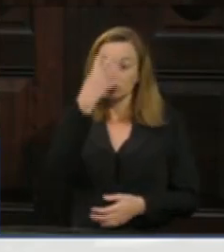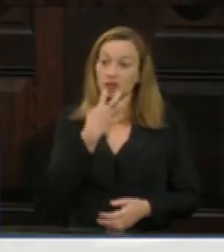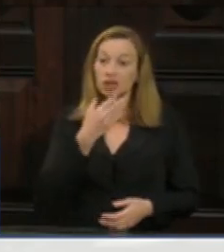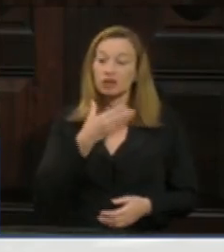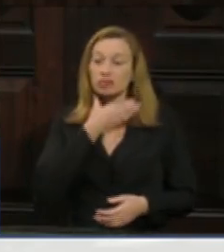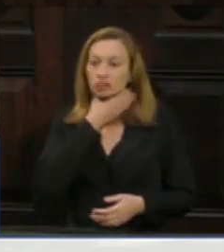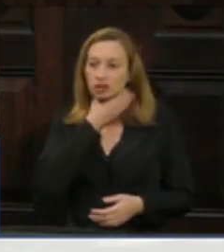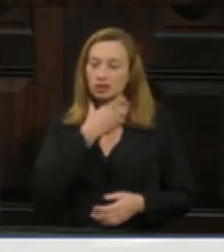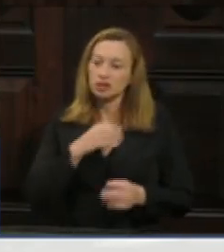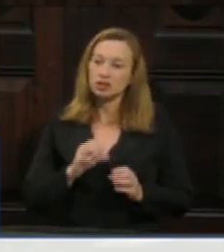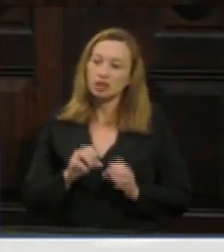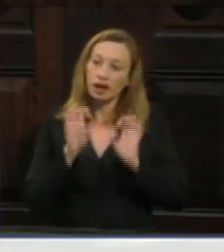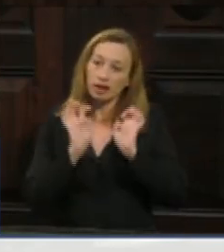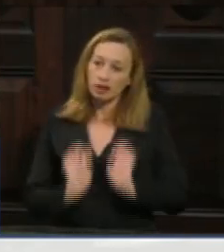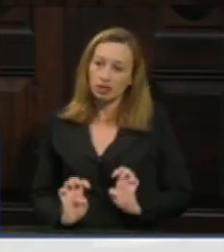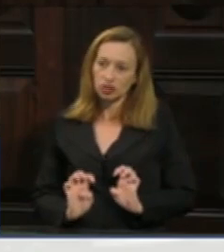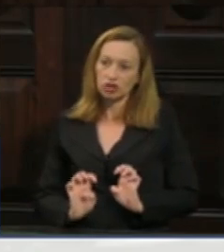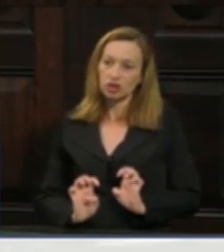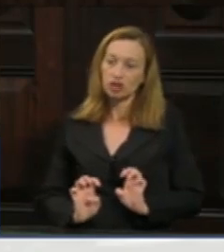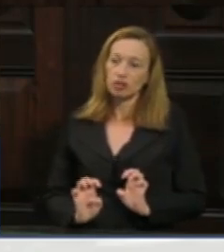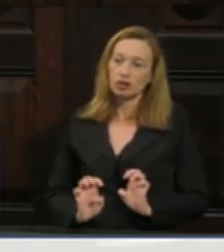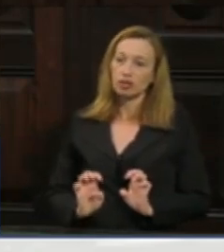Feitas as felicitações,